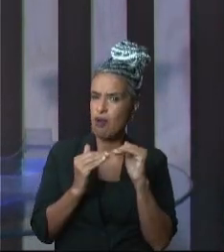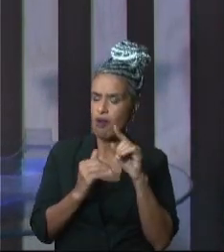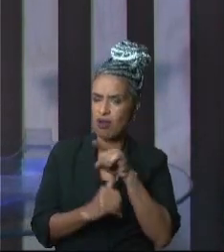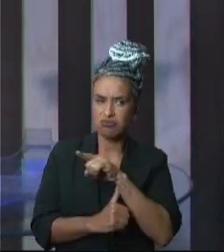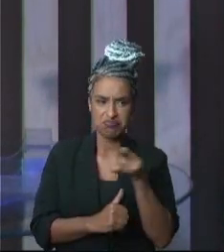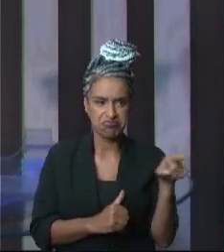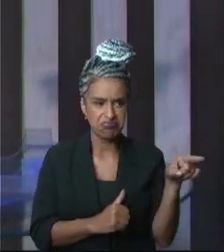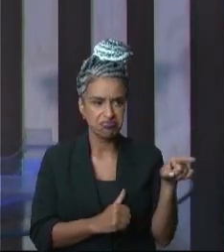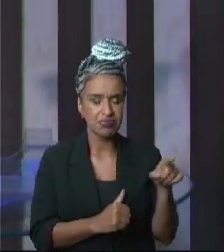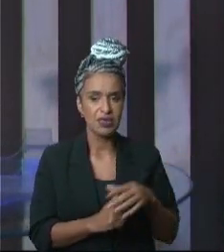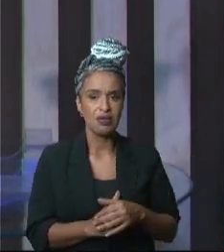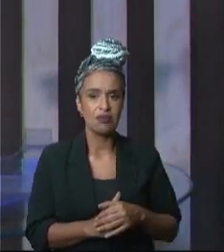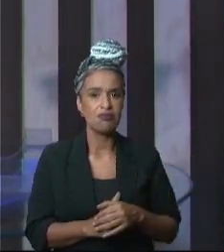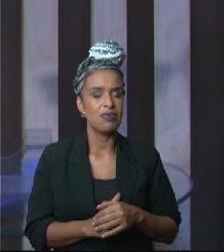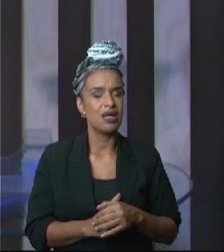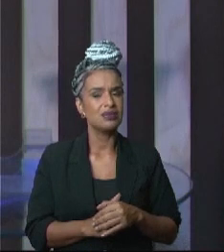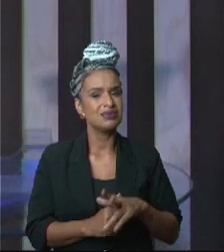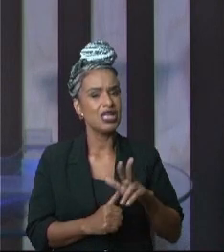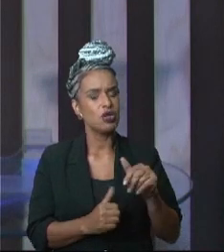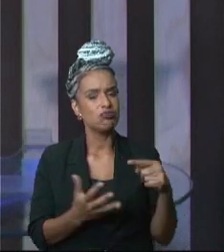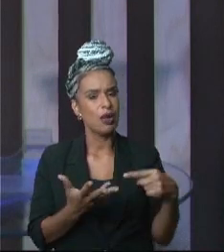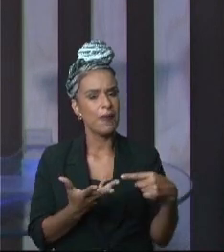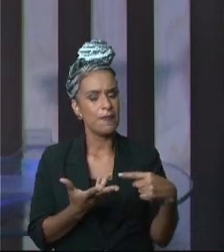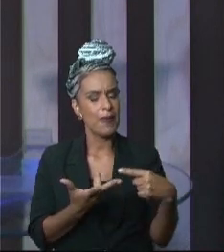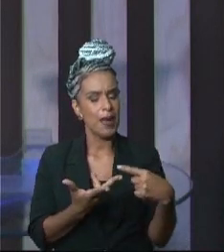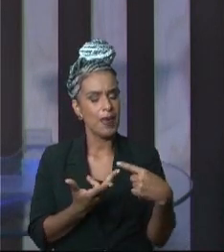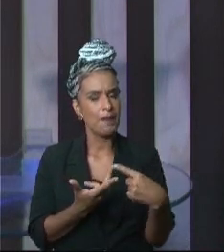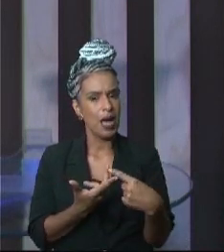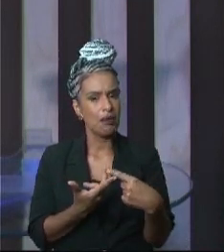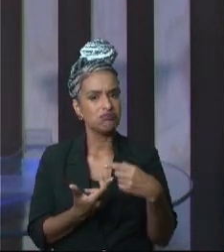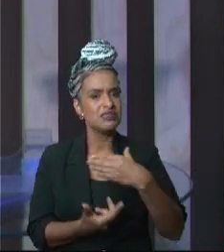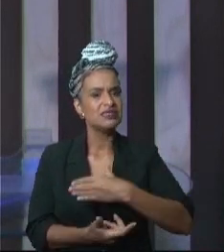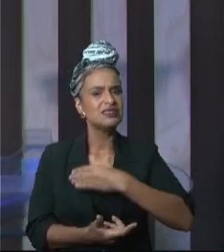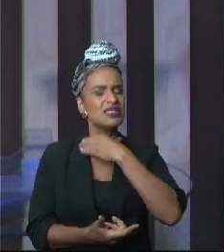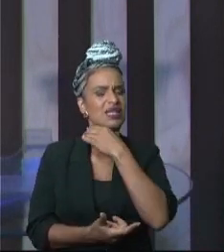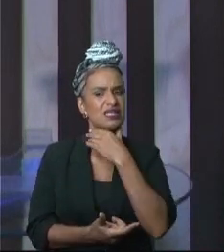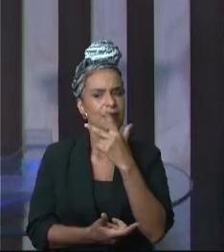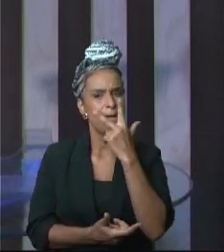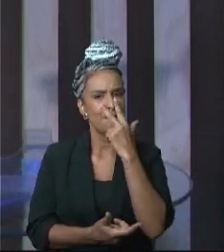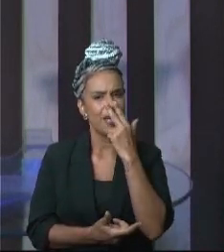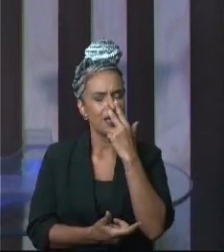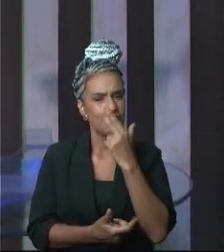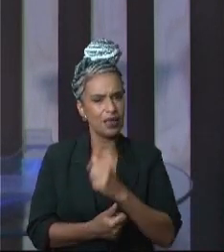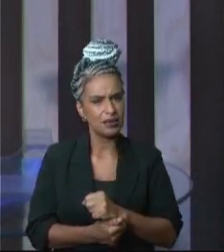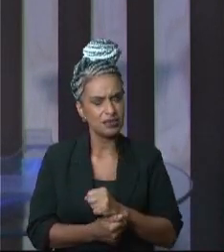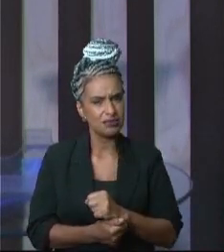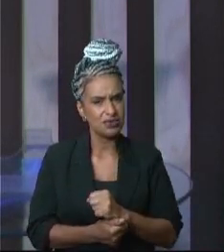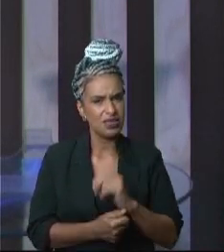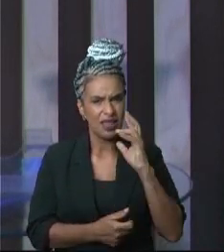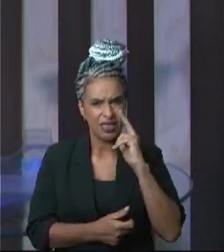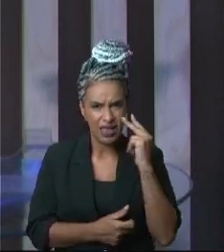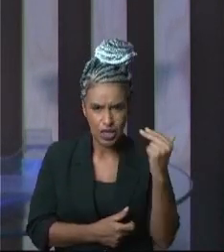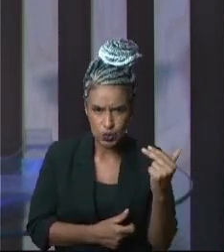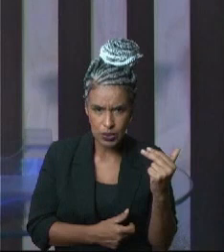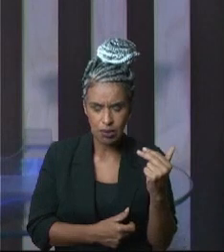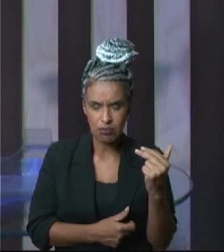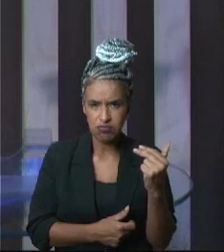desses elementos aqui, nenhuma dessas crises aqui, me parecem ter surgido